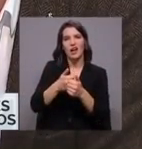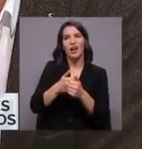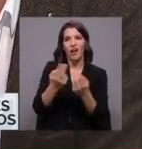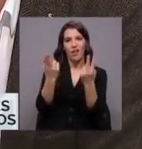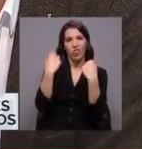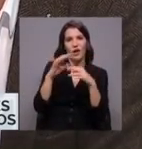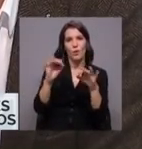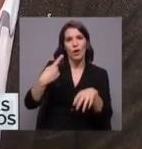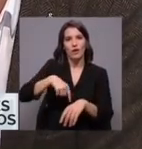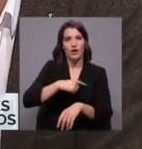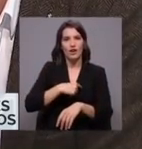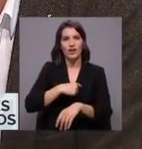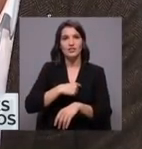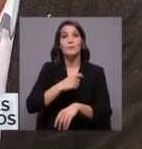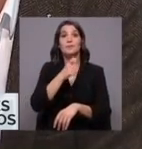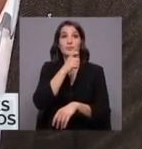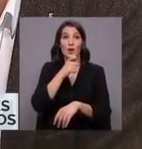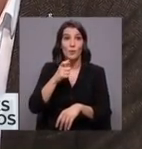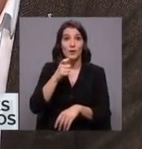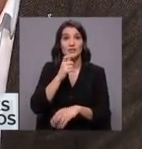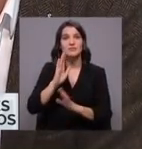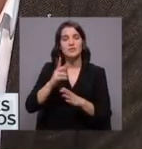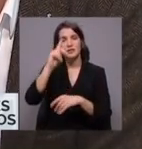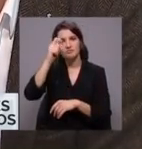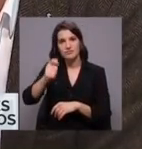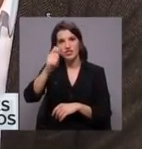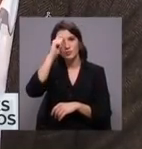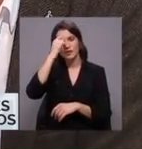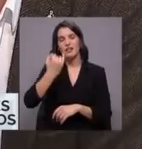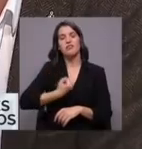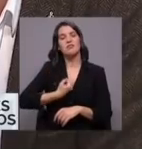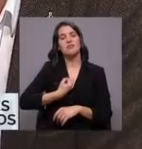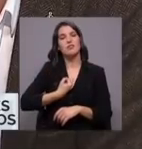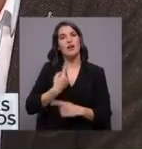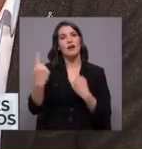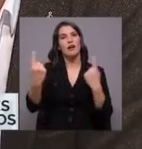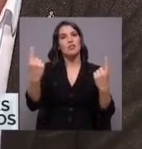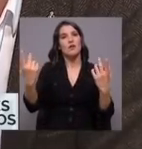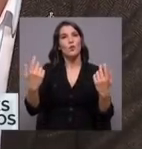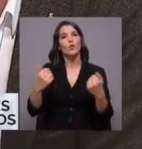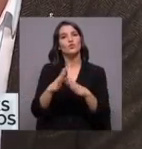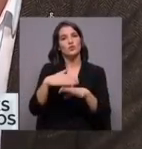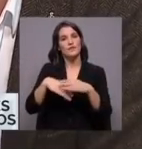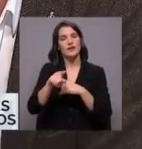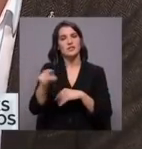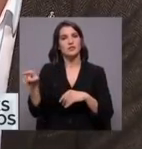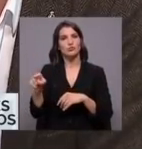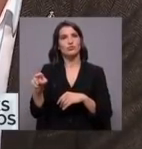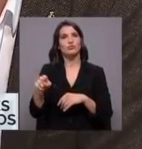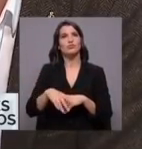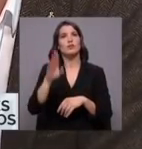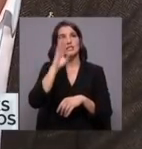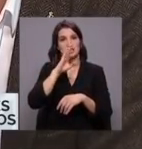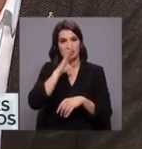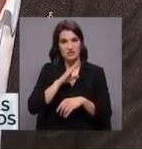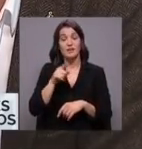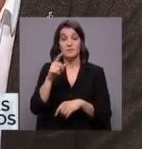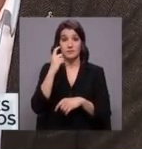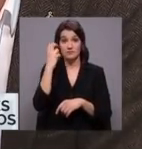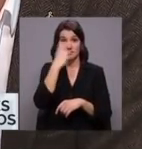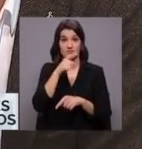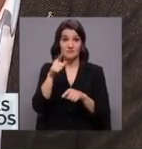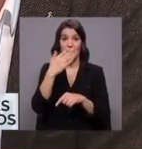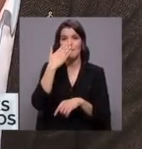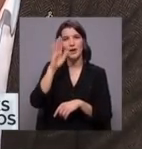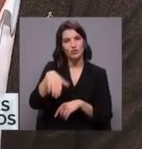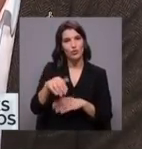quando se fazem compromissos só diz que ela é respeitar a identidade dos outros e vocês não é fazer isso Respeita acordadas feito a partir da ser no Brasil escolher um dos